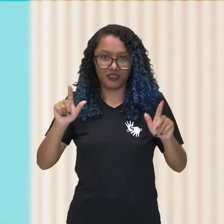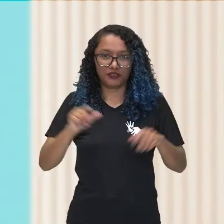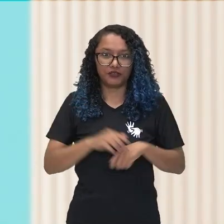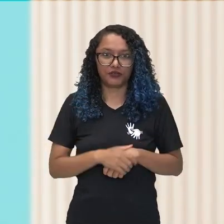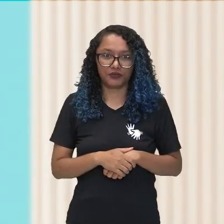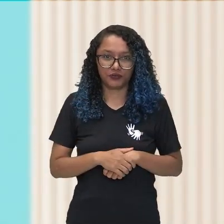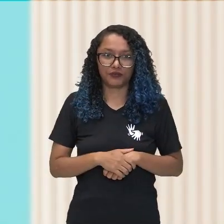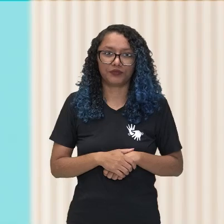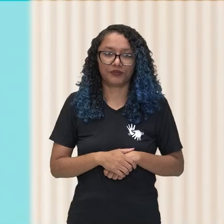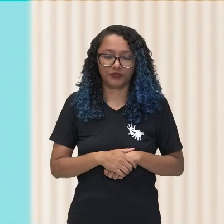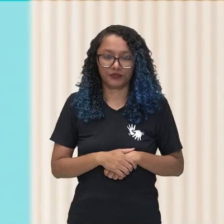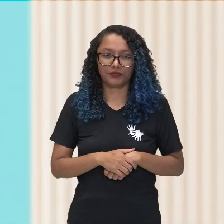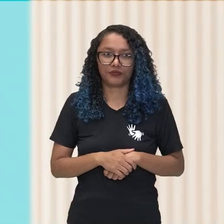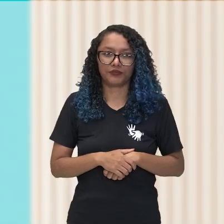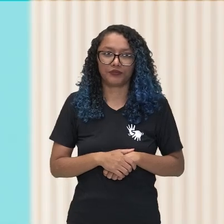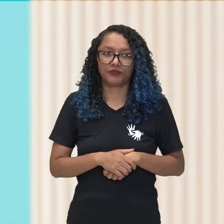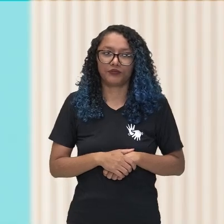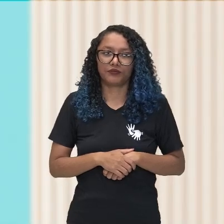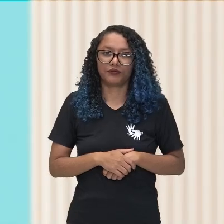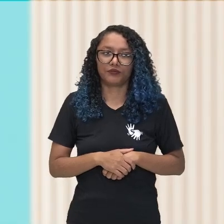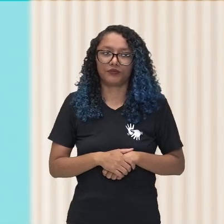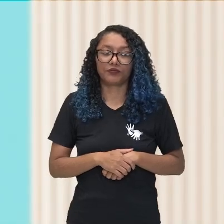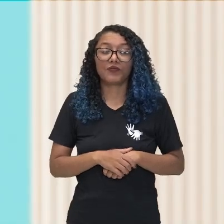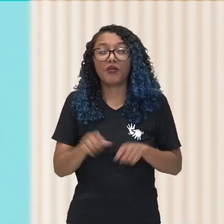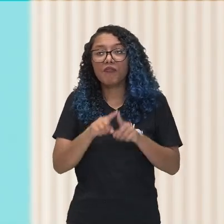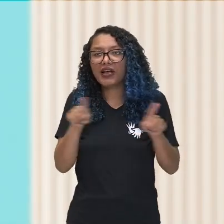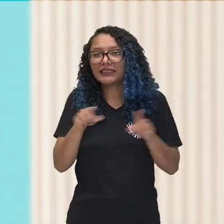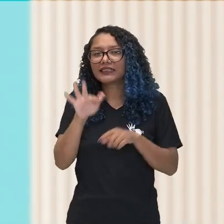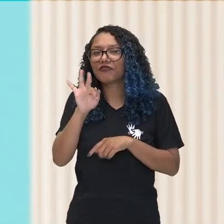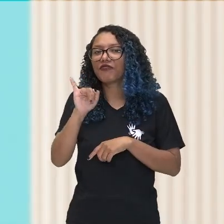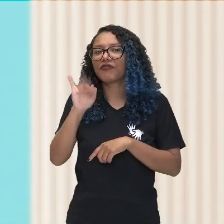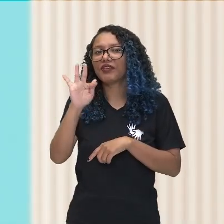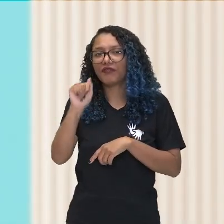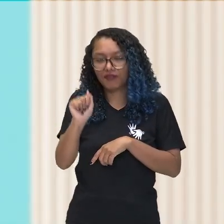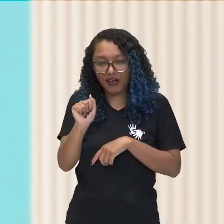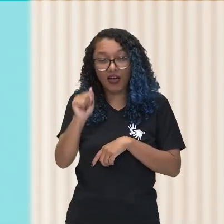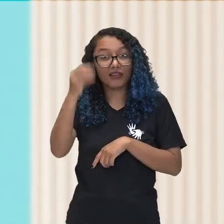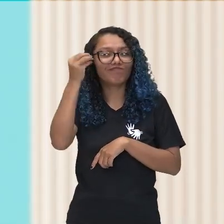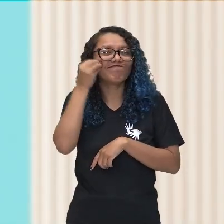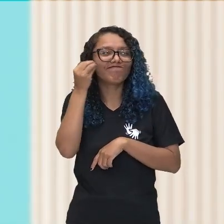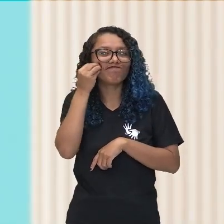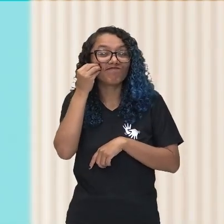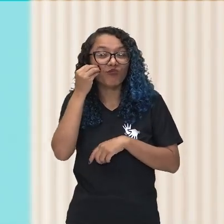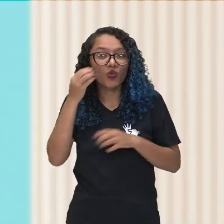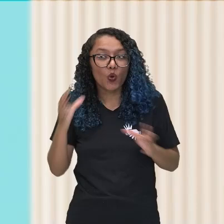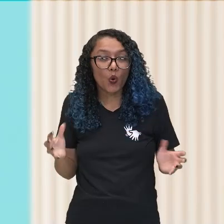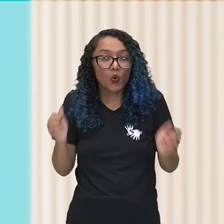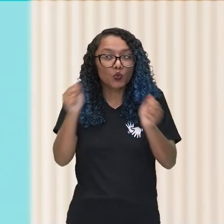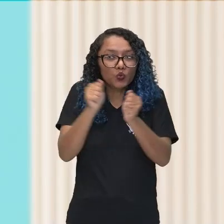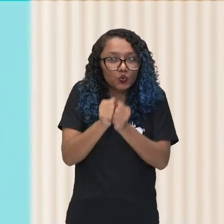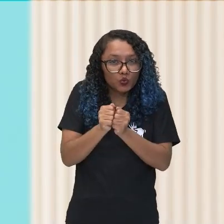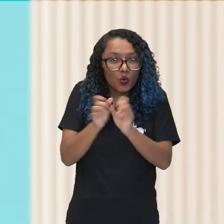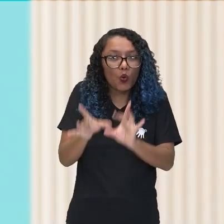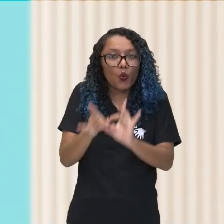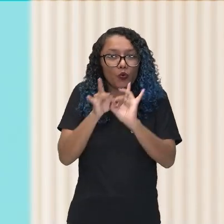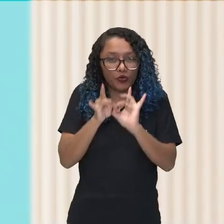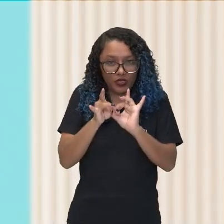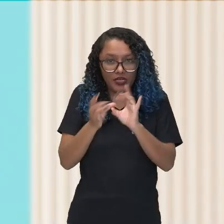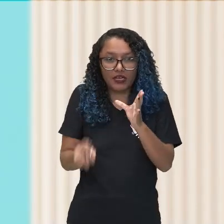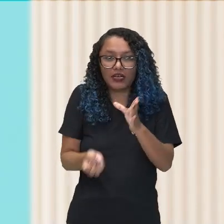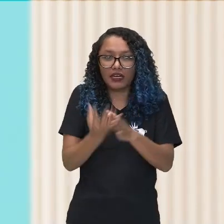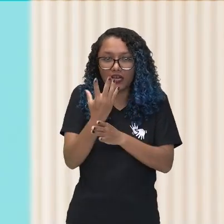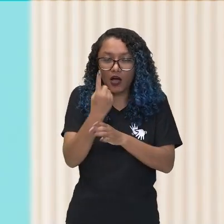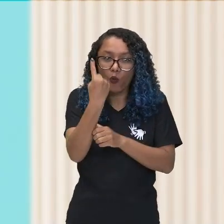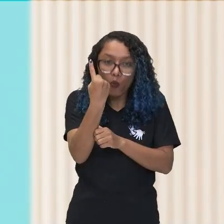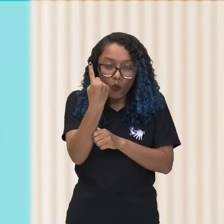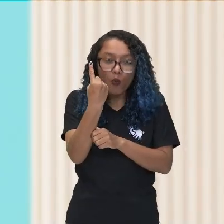e o futebol de salão, apesar da FIFA ter tentado, né, juntar esses 2 esportes aí,